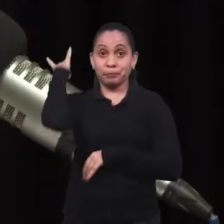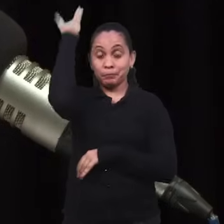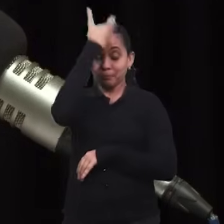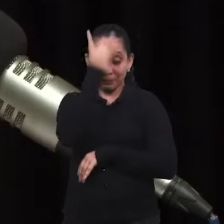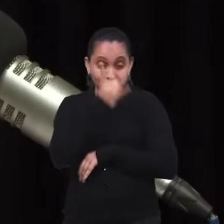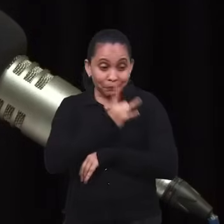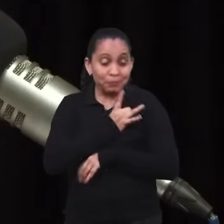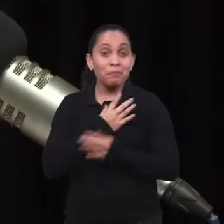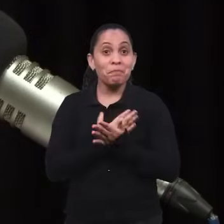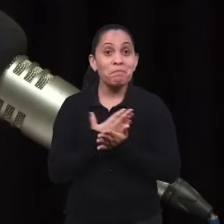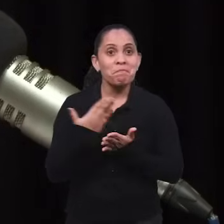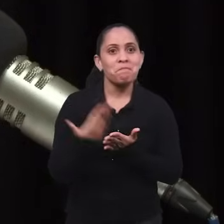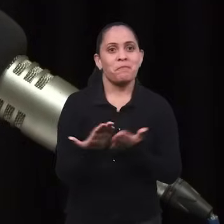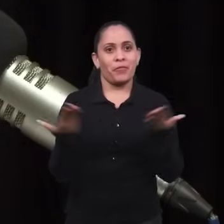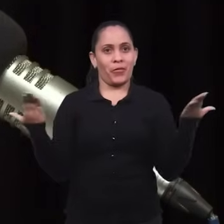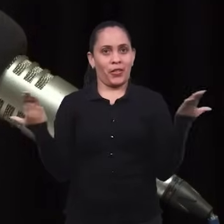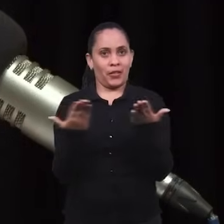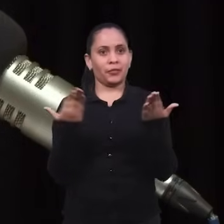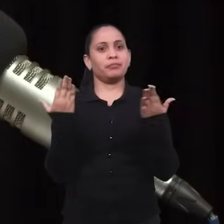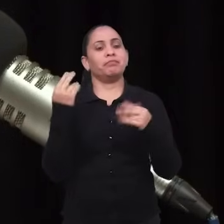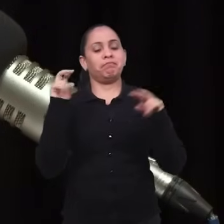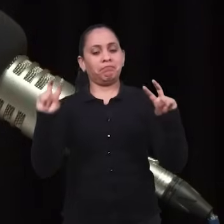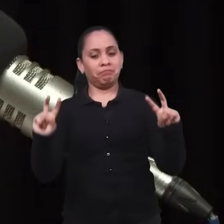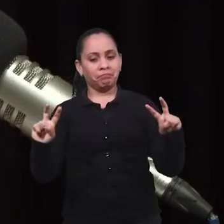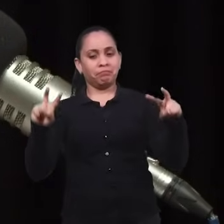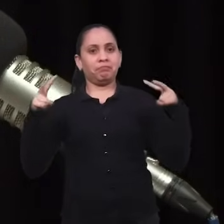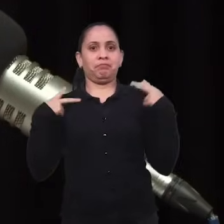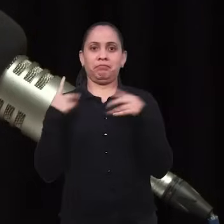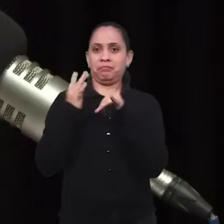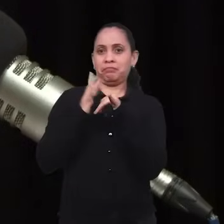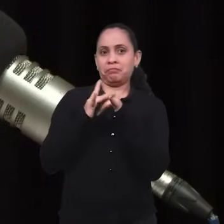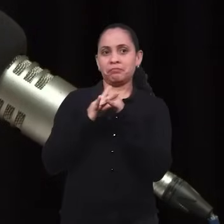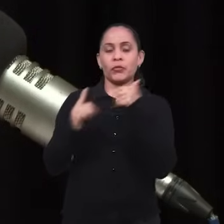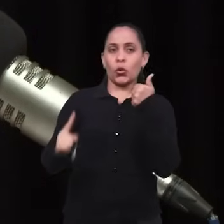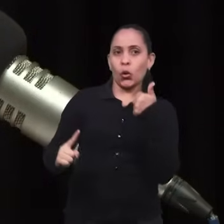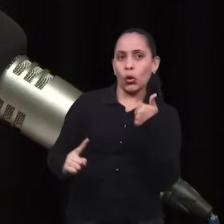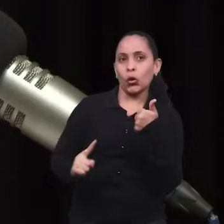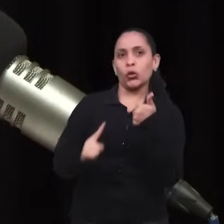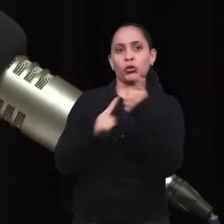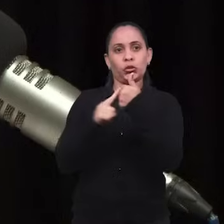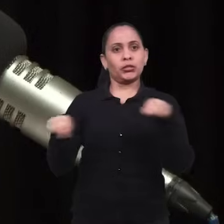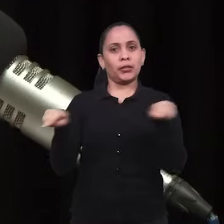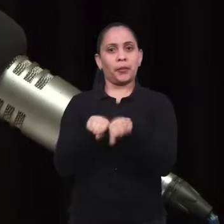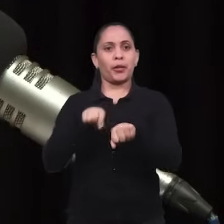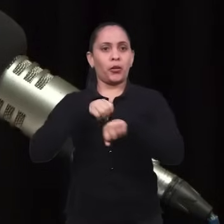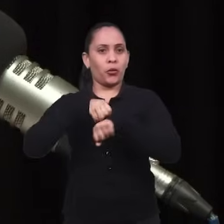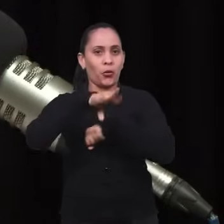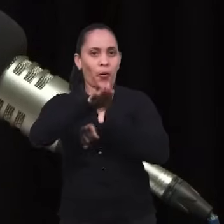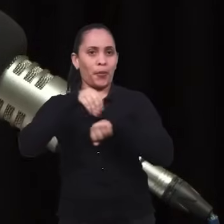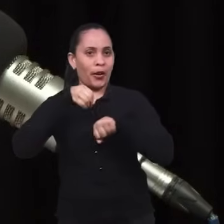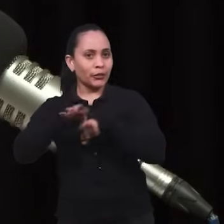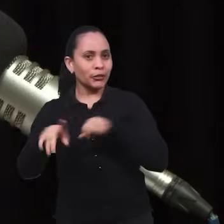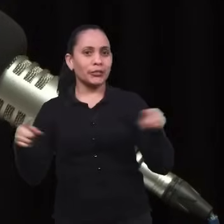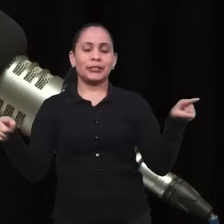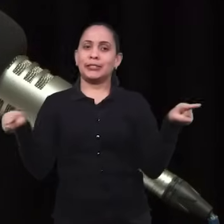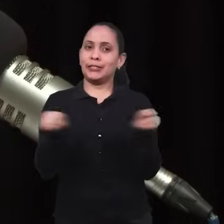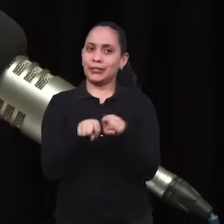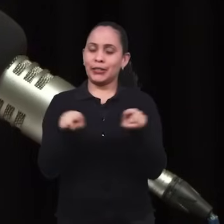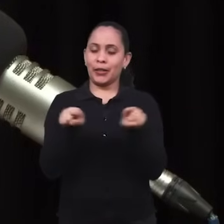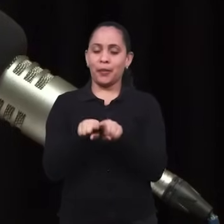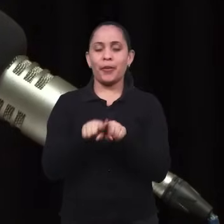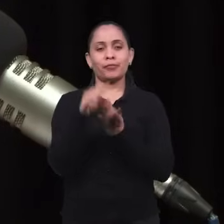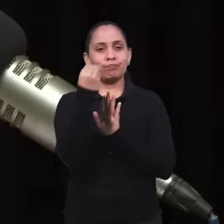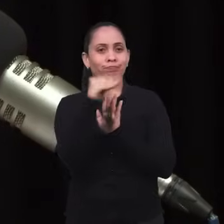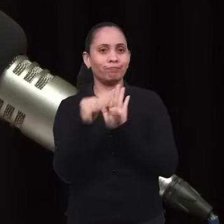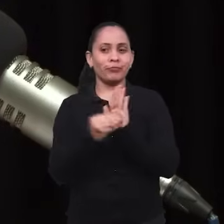Santo começa agora. Se você está nos assistindo pelo YouTube, não se esqueça, curta, comente, compartilhe, faça a sua parte para que esse